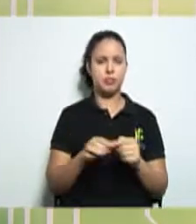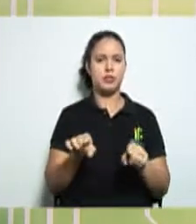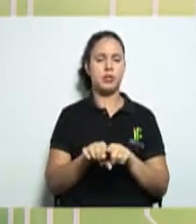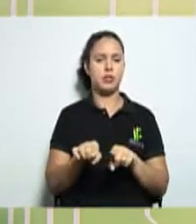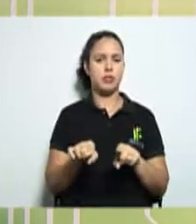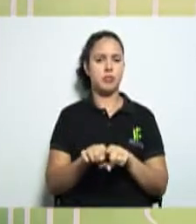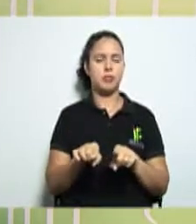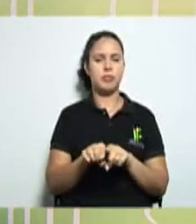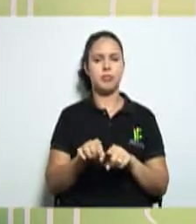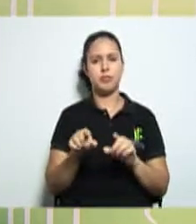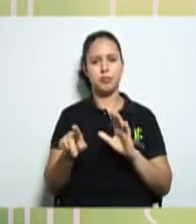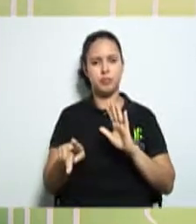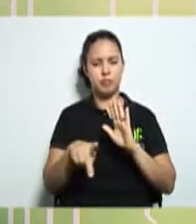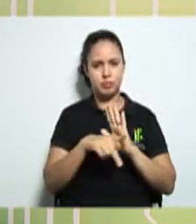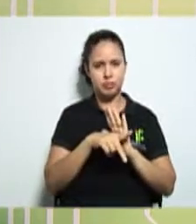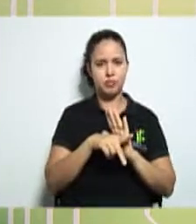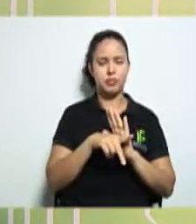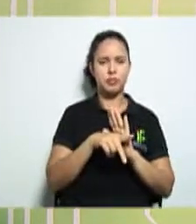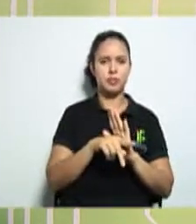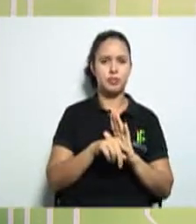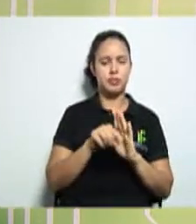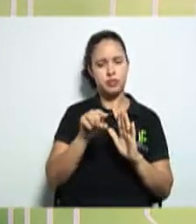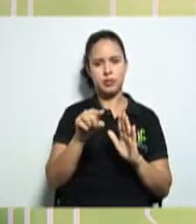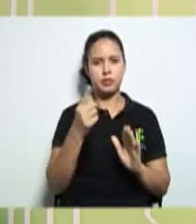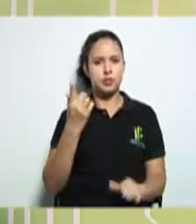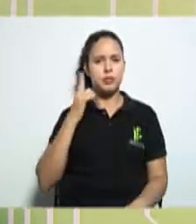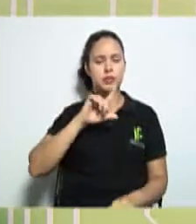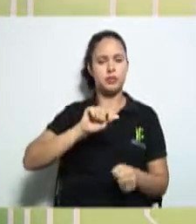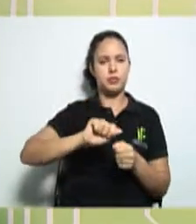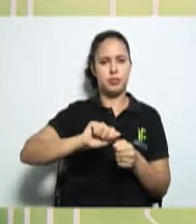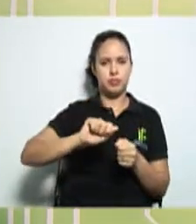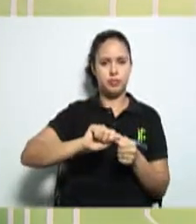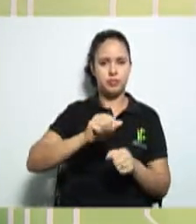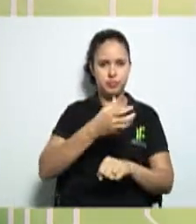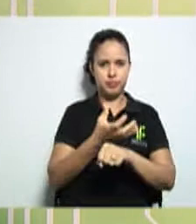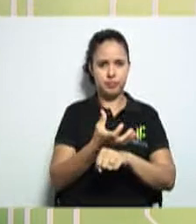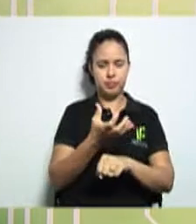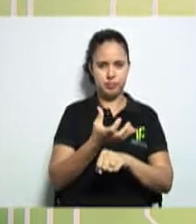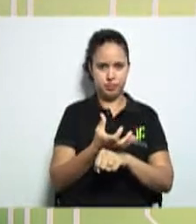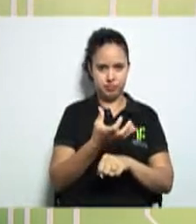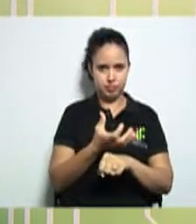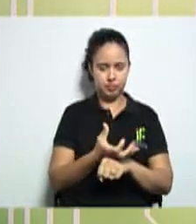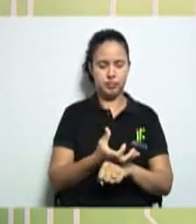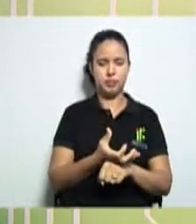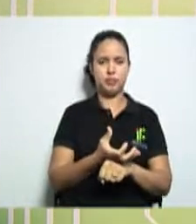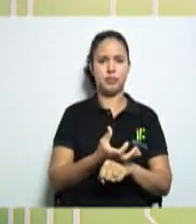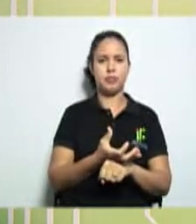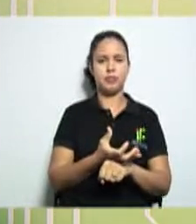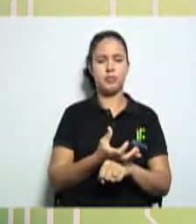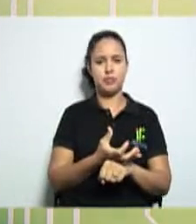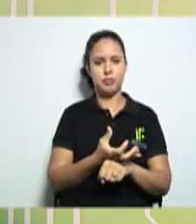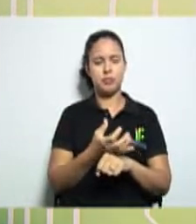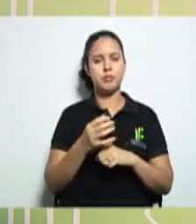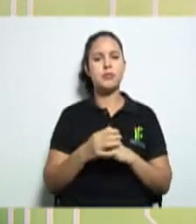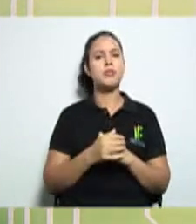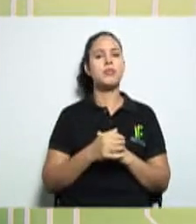desse projeto vocês vão já executar. Na nossa disciplina não vai ter algo específico da disciplina, mas eu digo